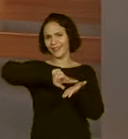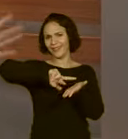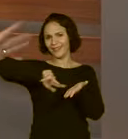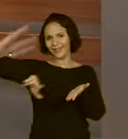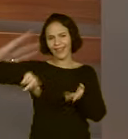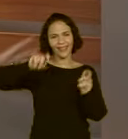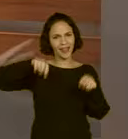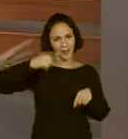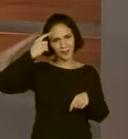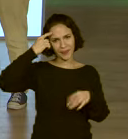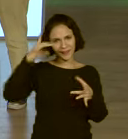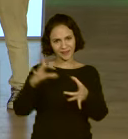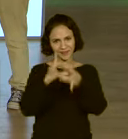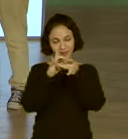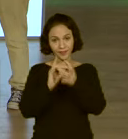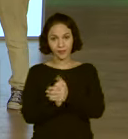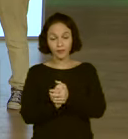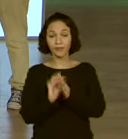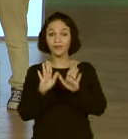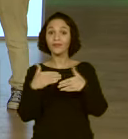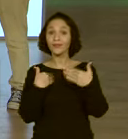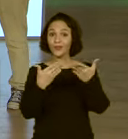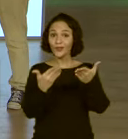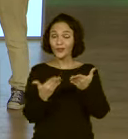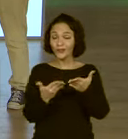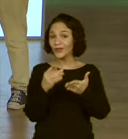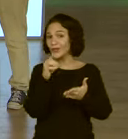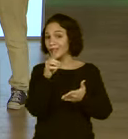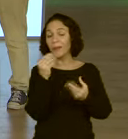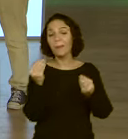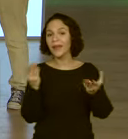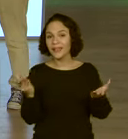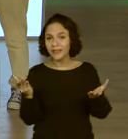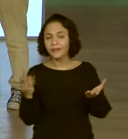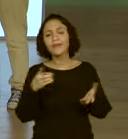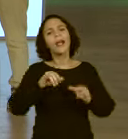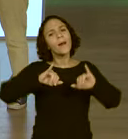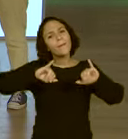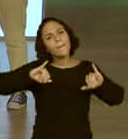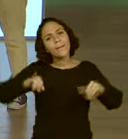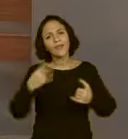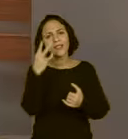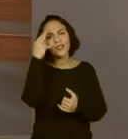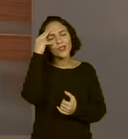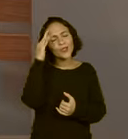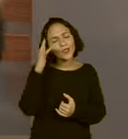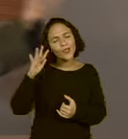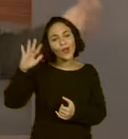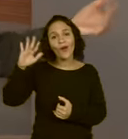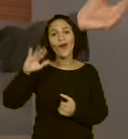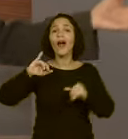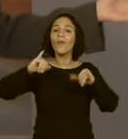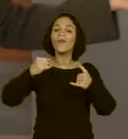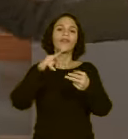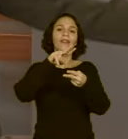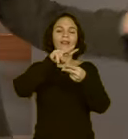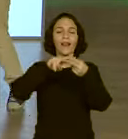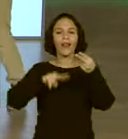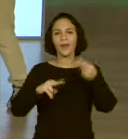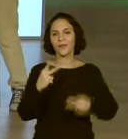pode pensar em várias coisas. E o nosso convite aqui é para que você compartilhe os seus sonhos com a